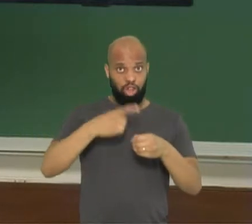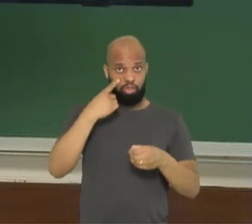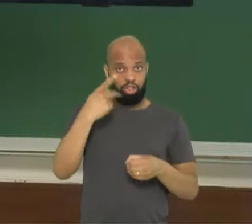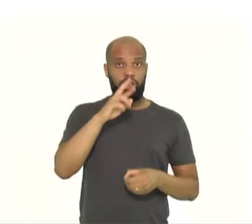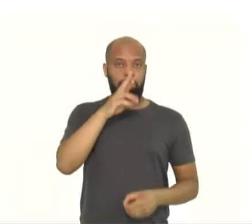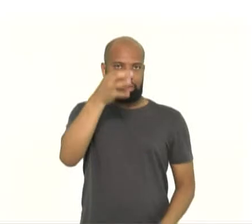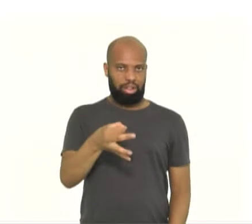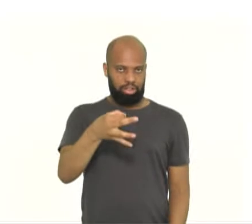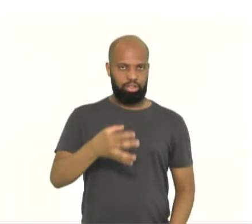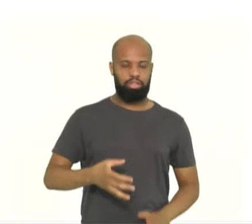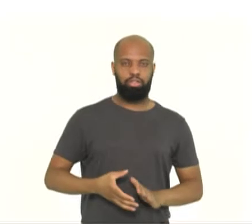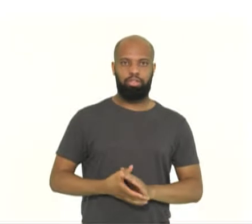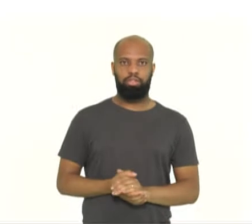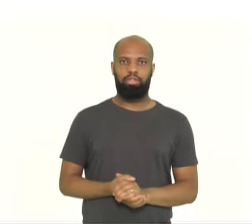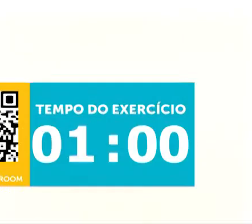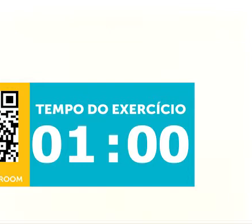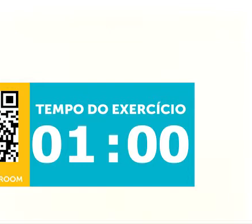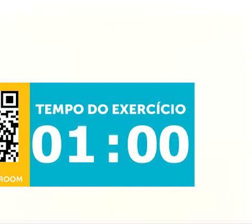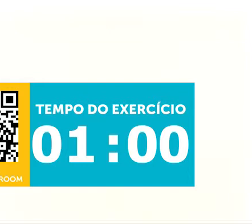conferir.